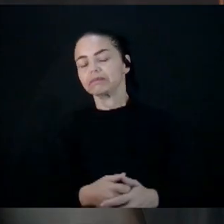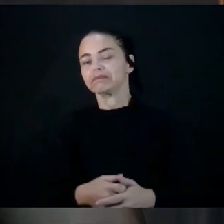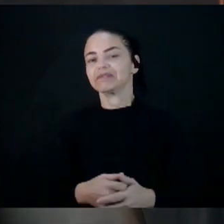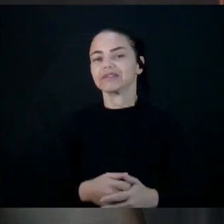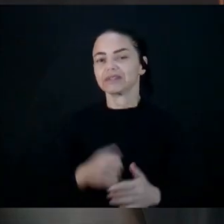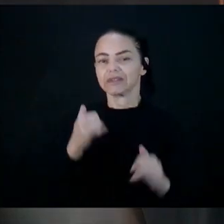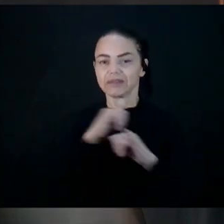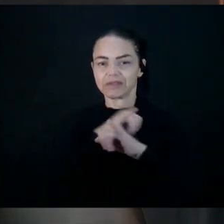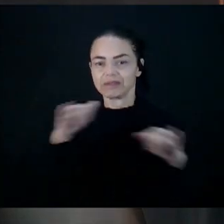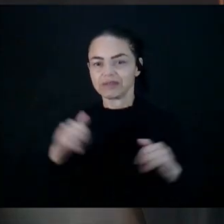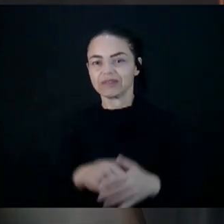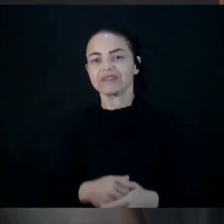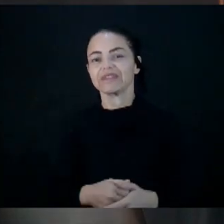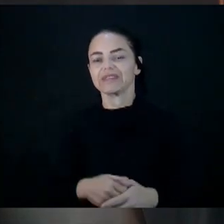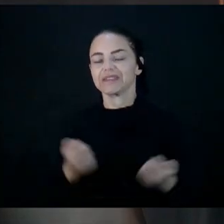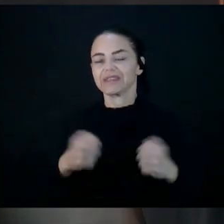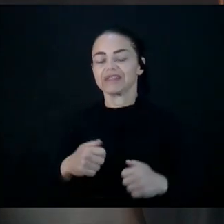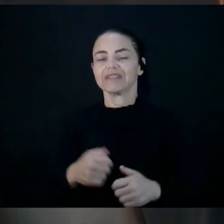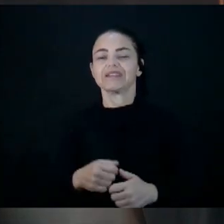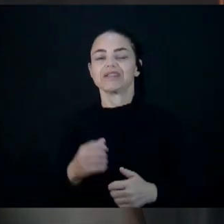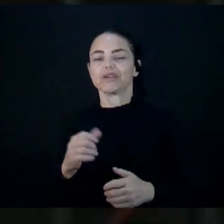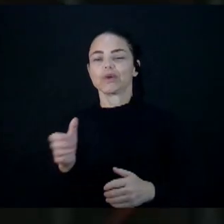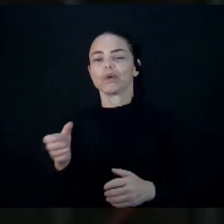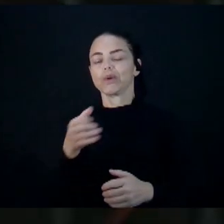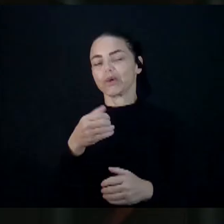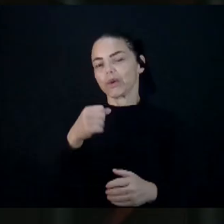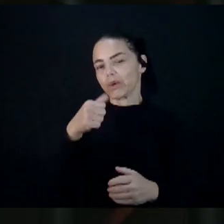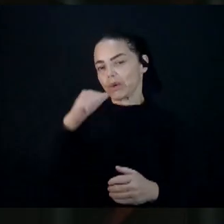Mas podemos beber, mas com moderação e com cuidado.